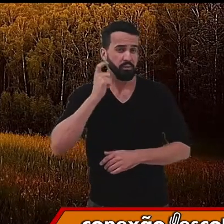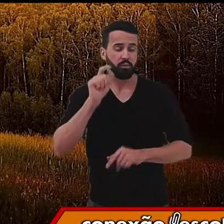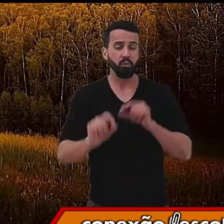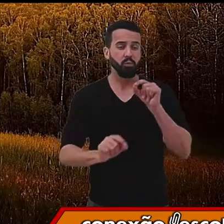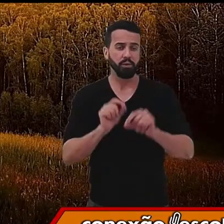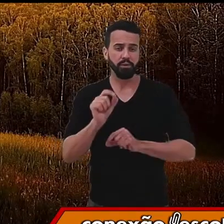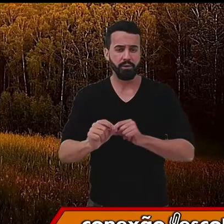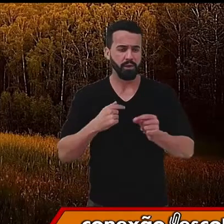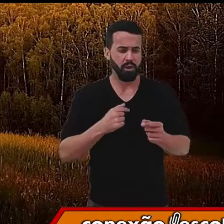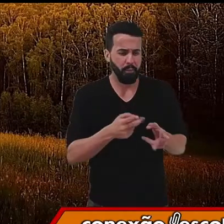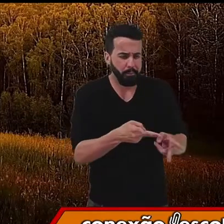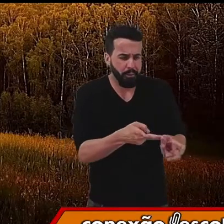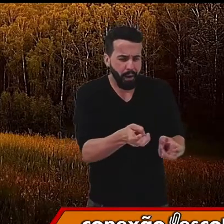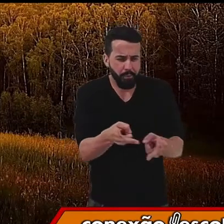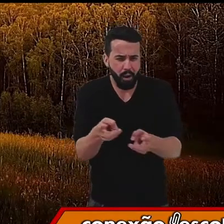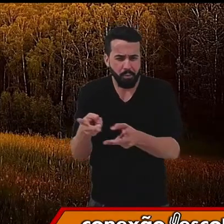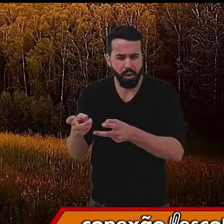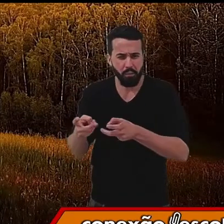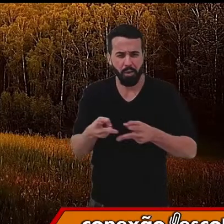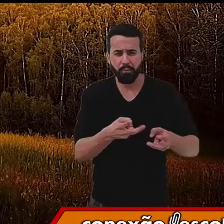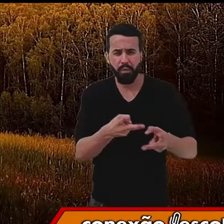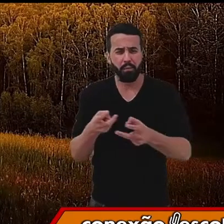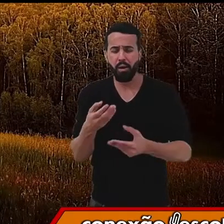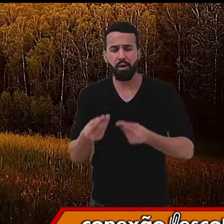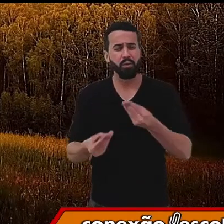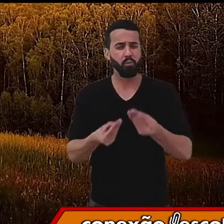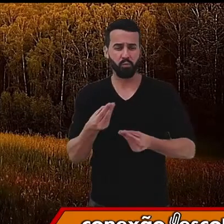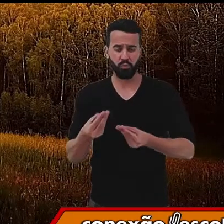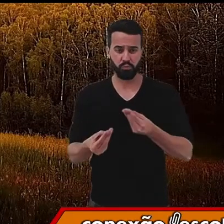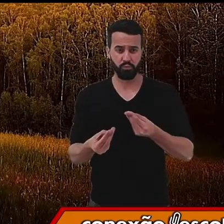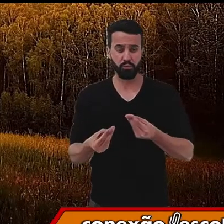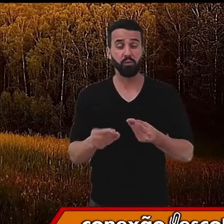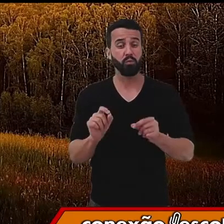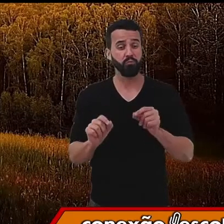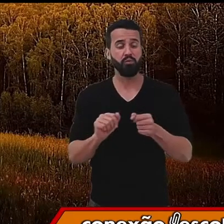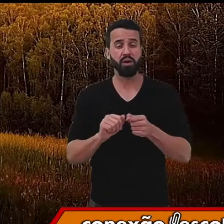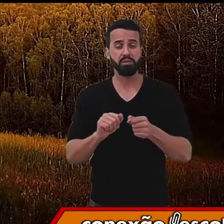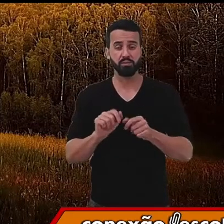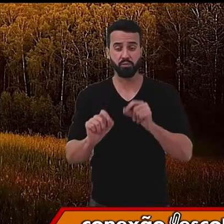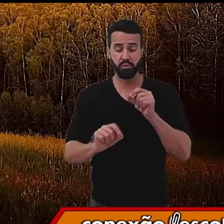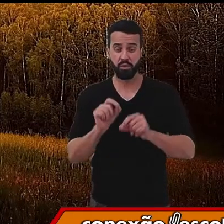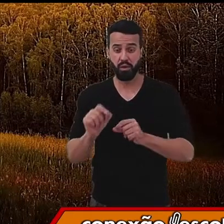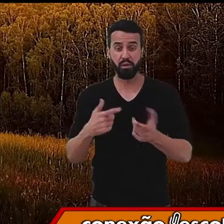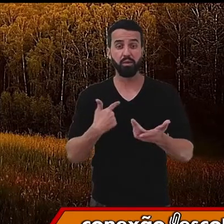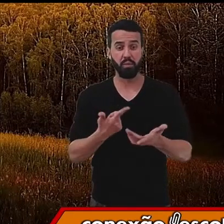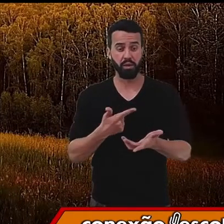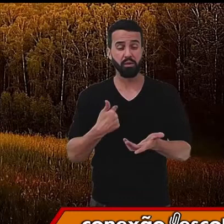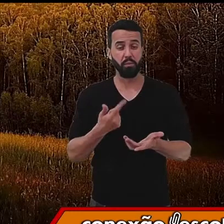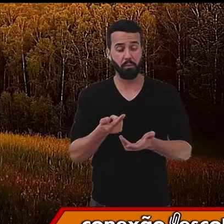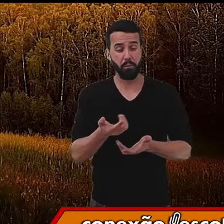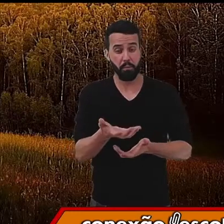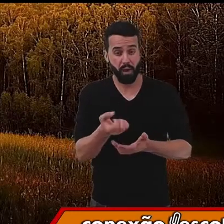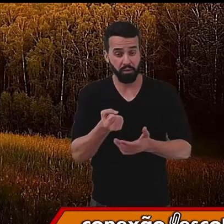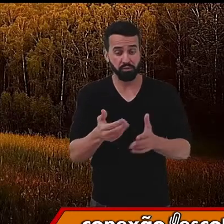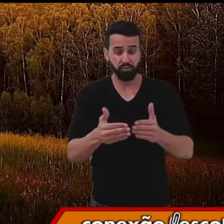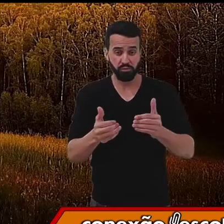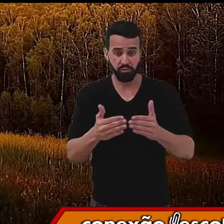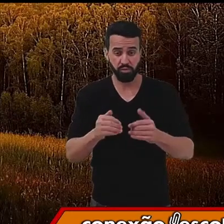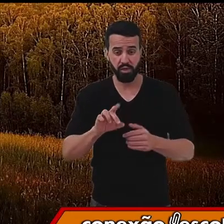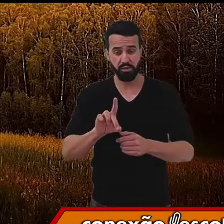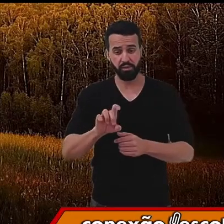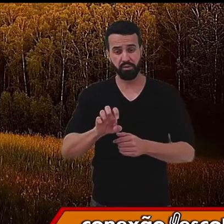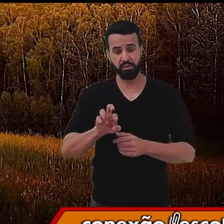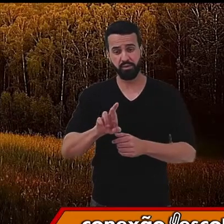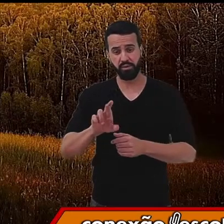de tentar resgatar esse lucro que elas tinham, que é uma outra cobrança chamada de derrama. E isso,